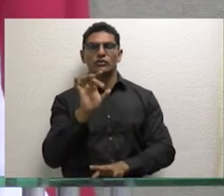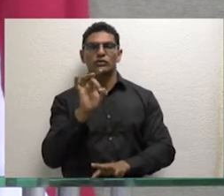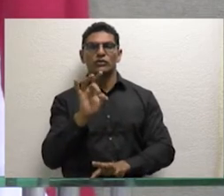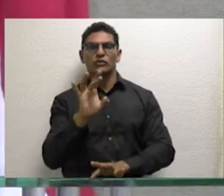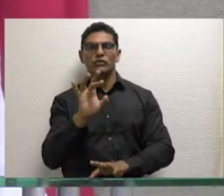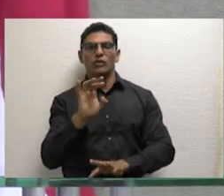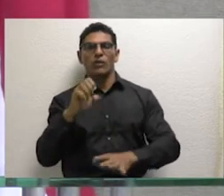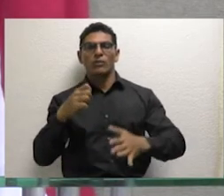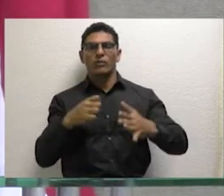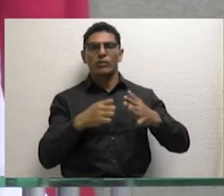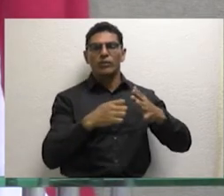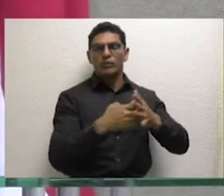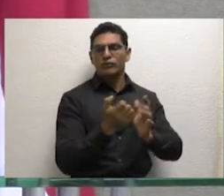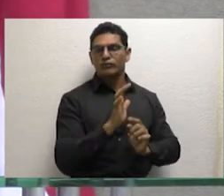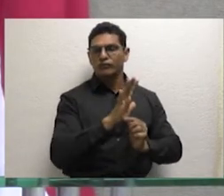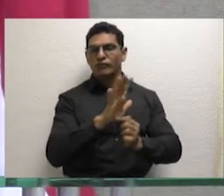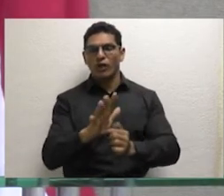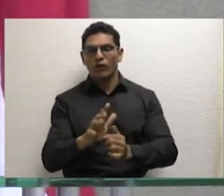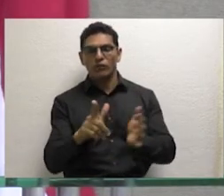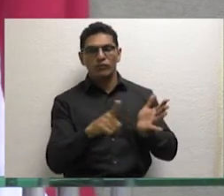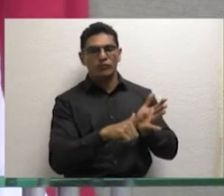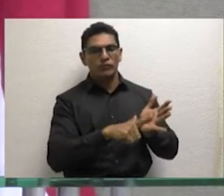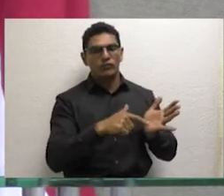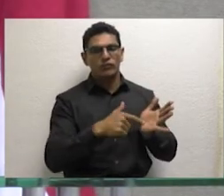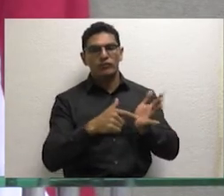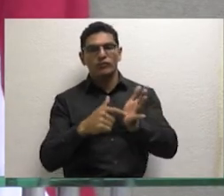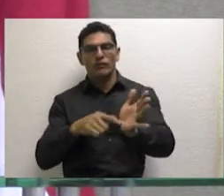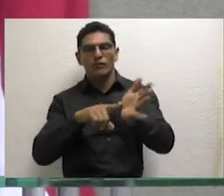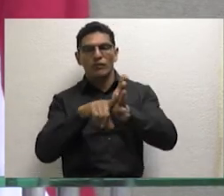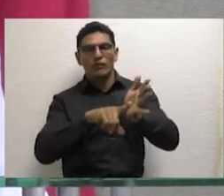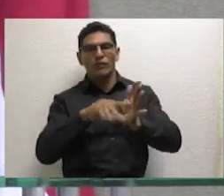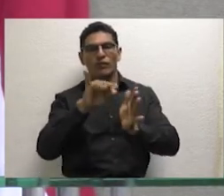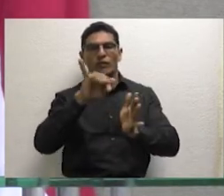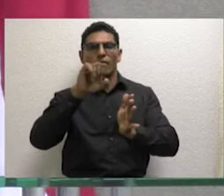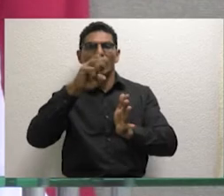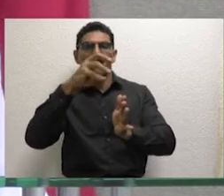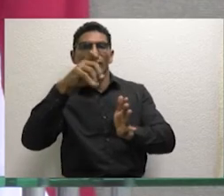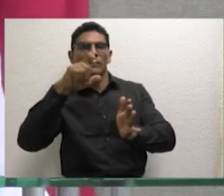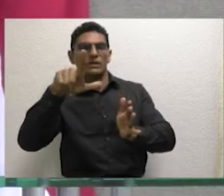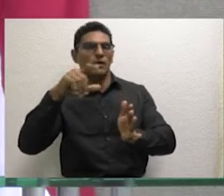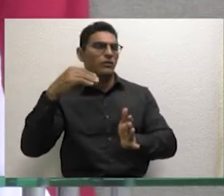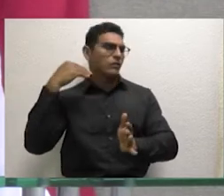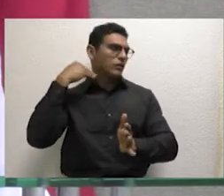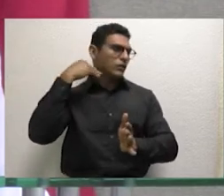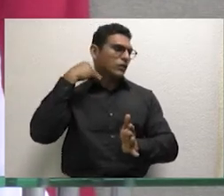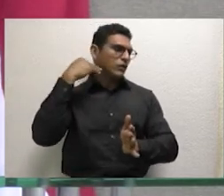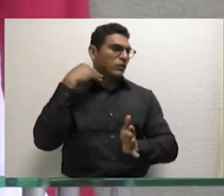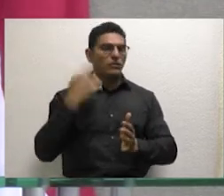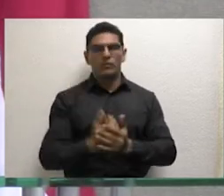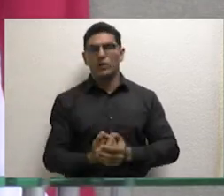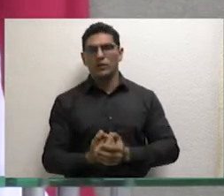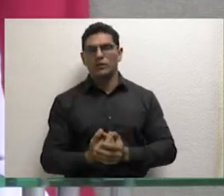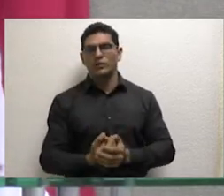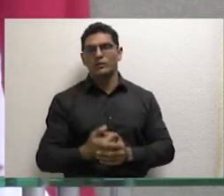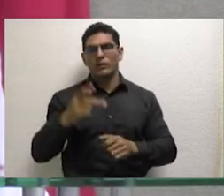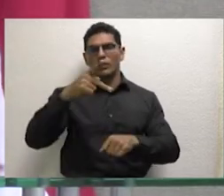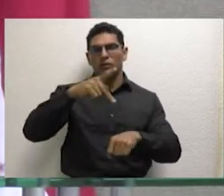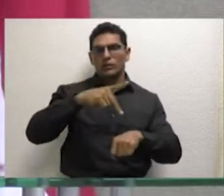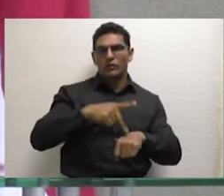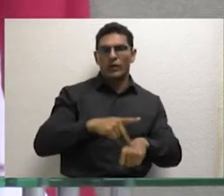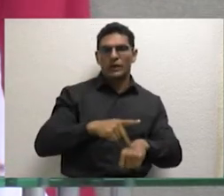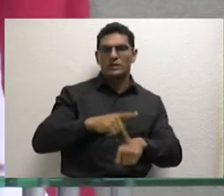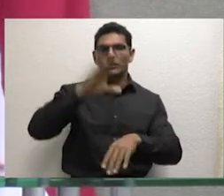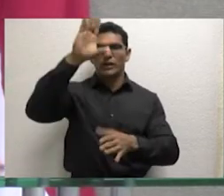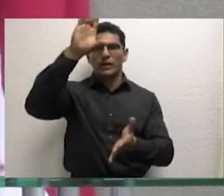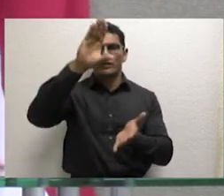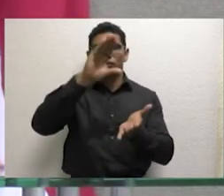quando emite a nota fiscal Banco Nacional de Desenvolvimento Econômico Social que é um banco que deveria ser utilizado para reduzir as